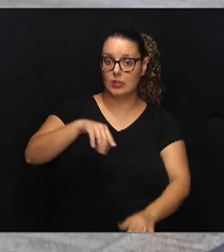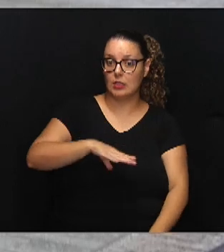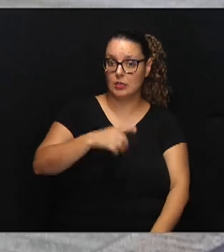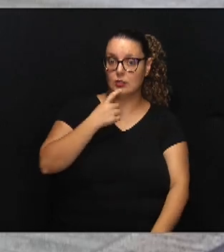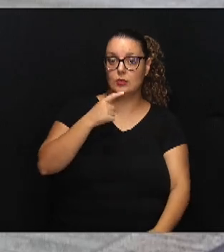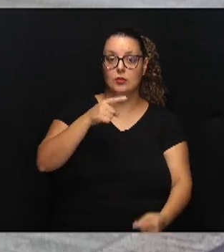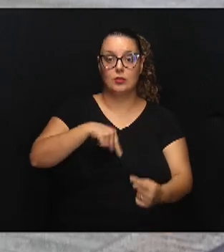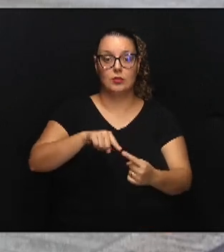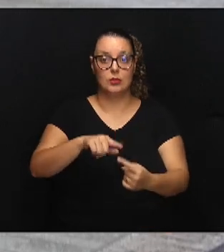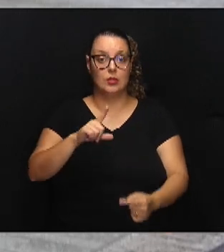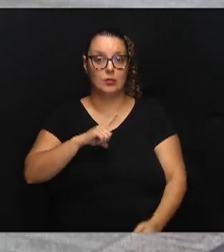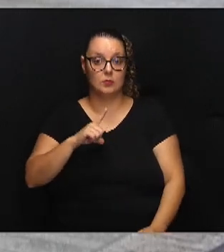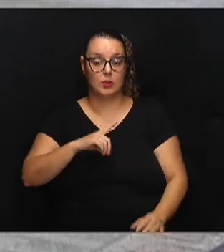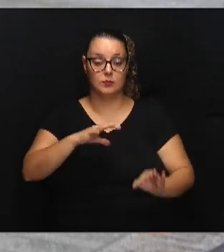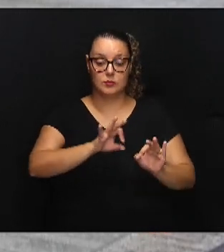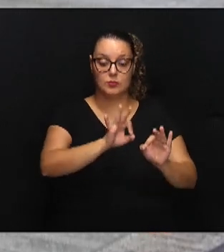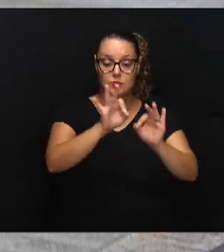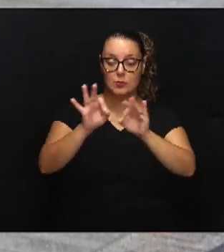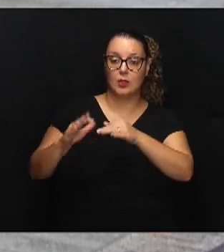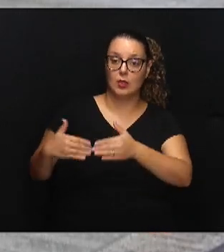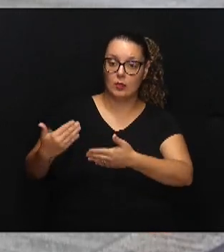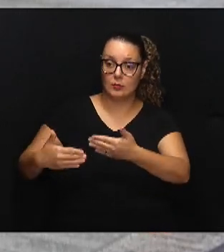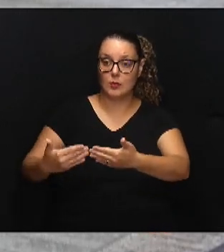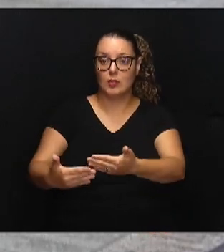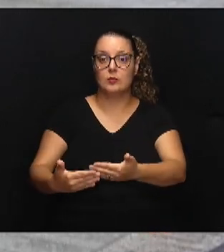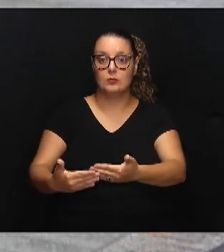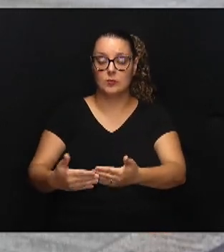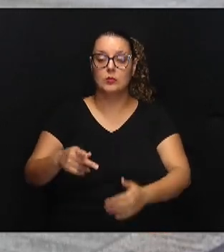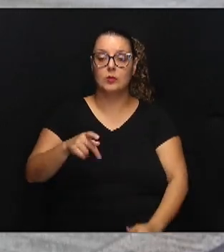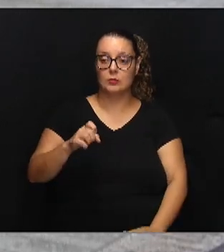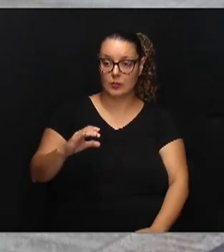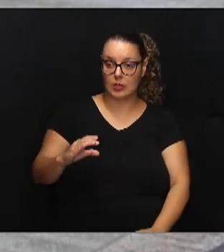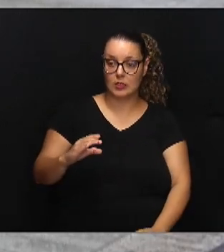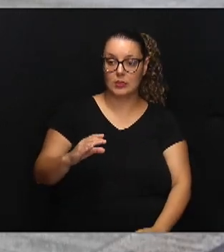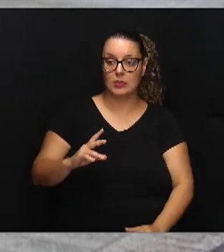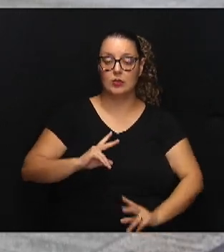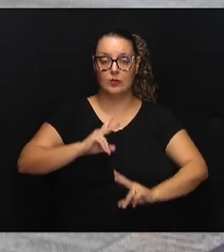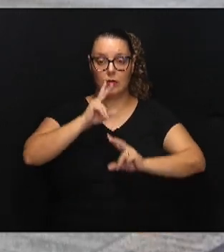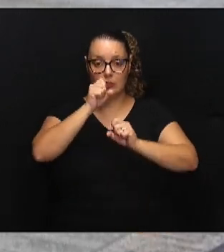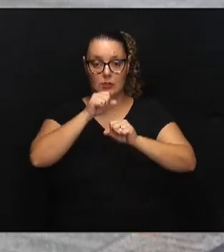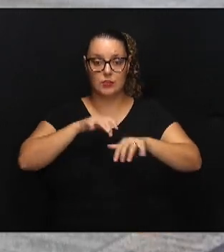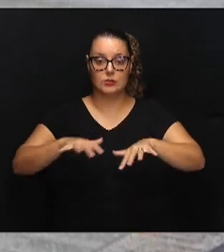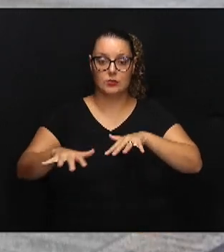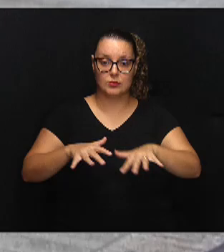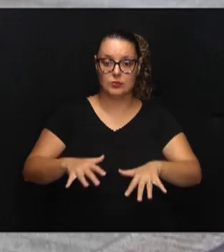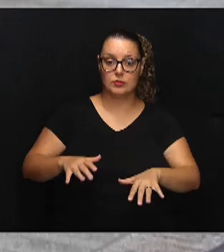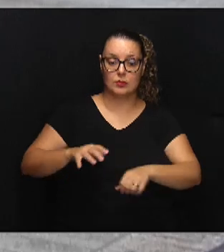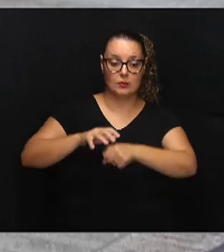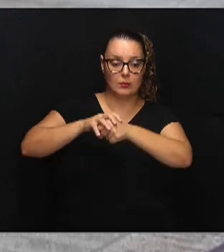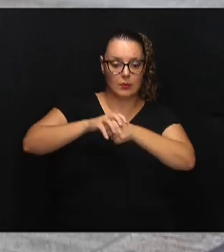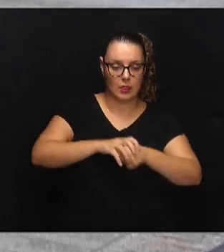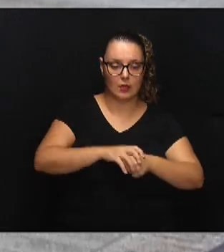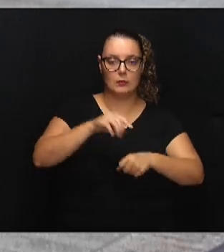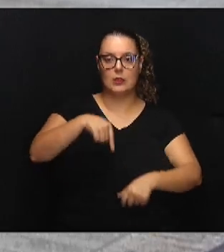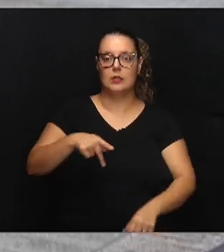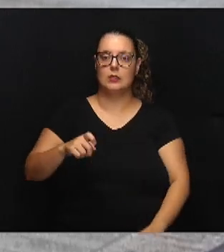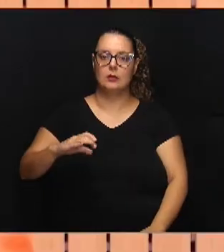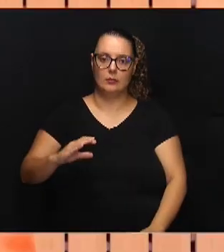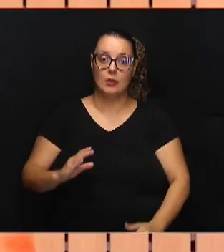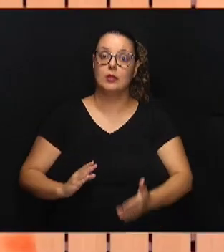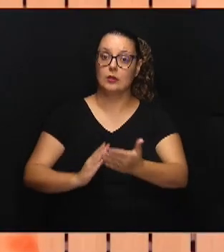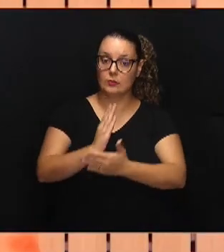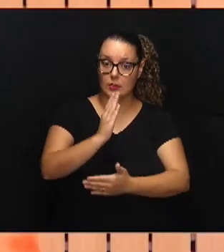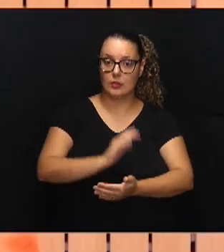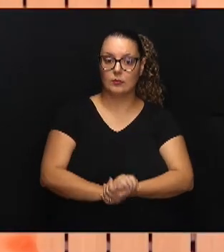o objetivo de acompanhar a tramitação dessa PEC e fortalecer o movimento de pressão para que essa PEC seja